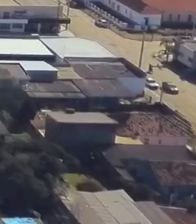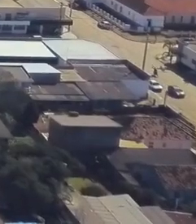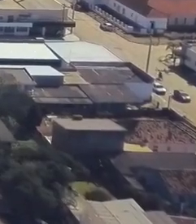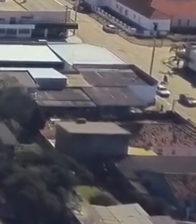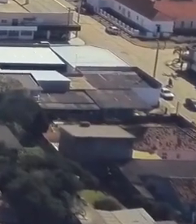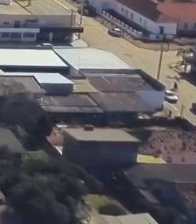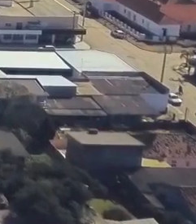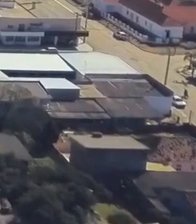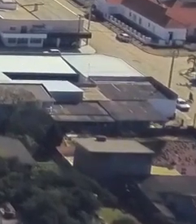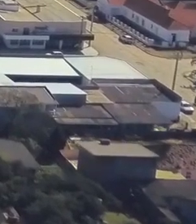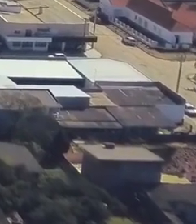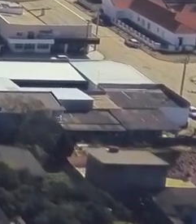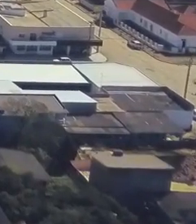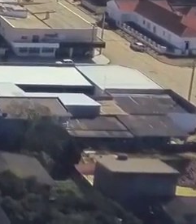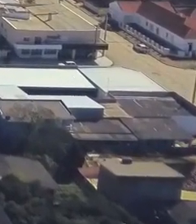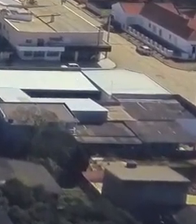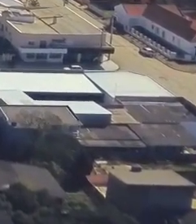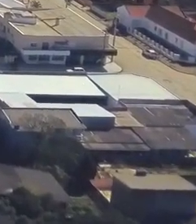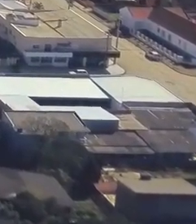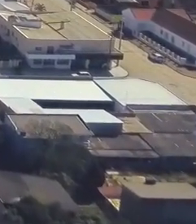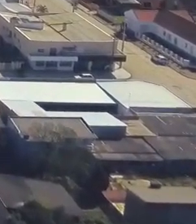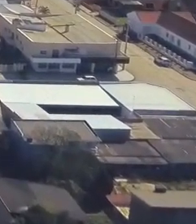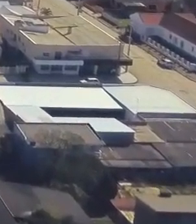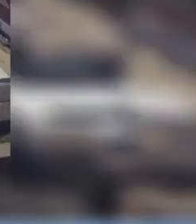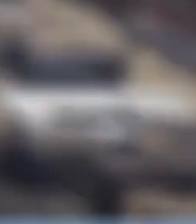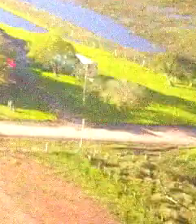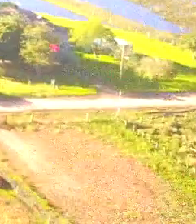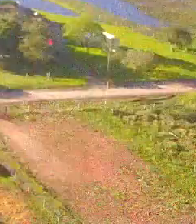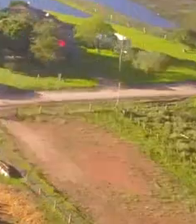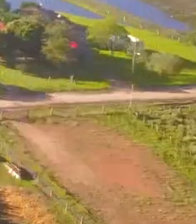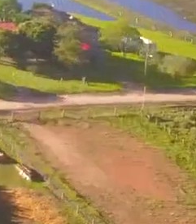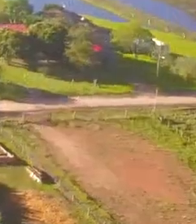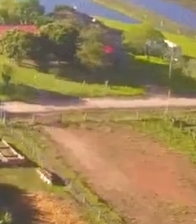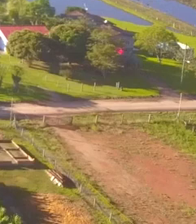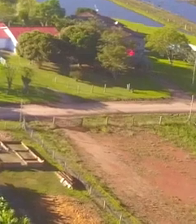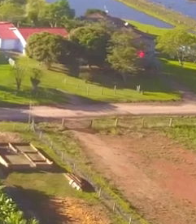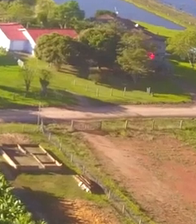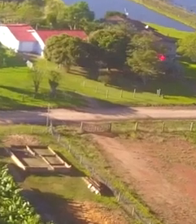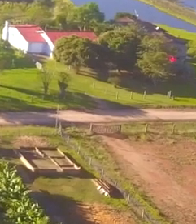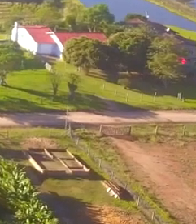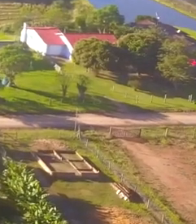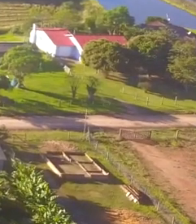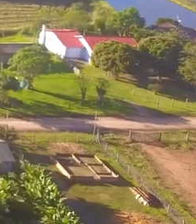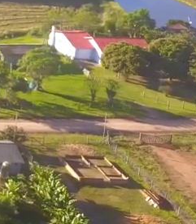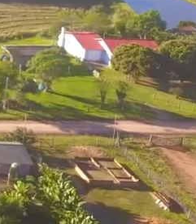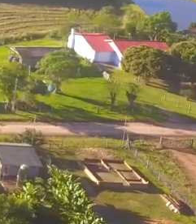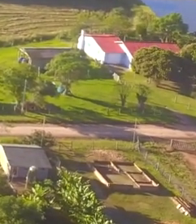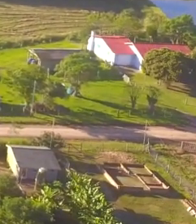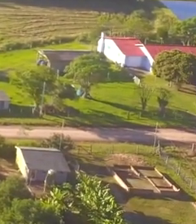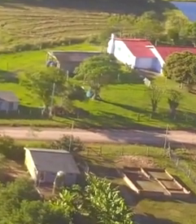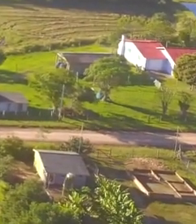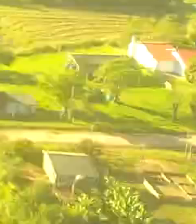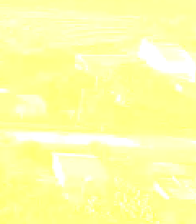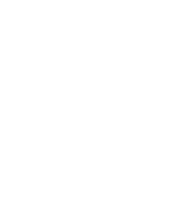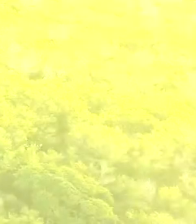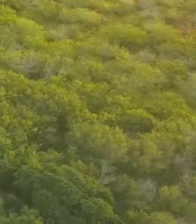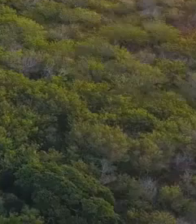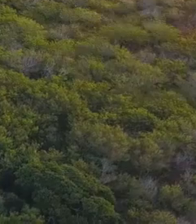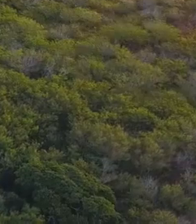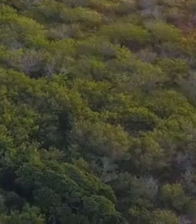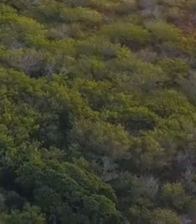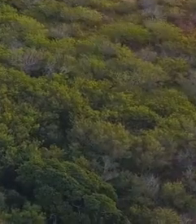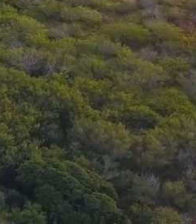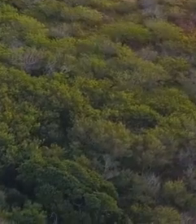imagens guardam as sensações e momentos que se elas trouxessem muito mais do que você espera